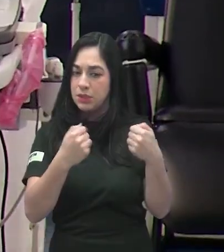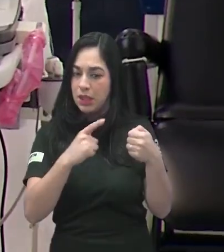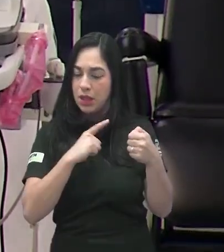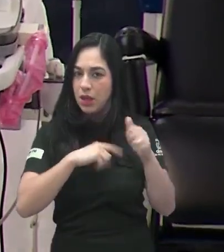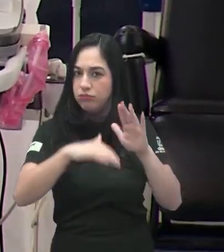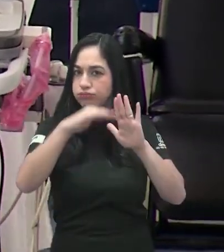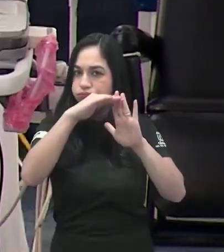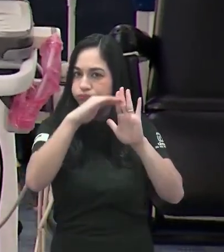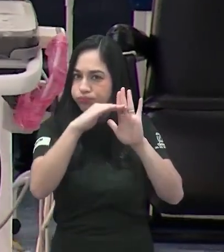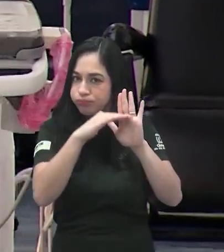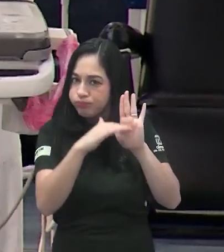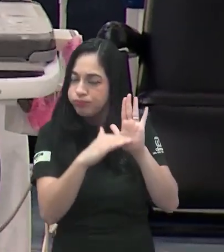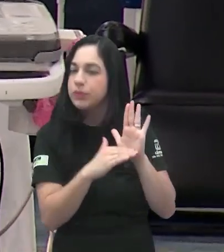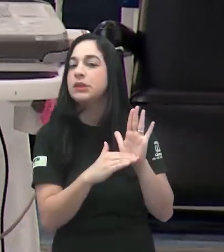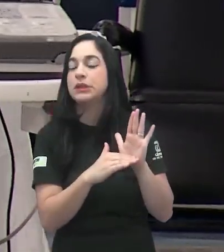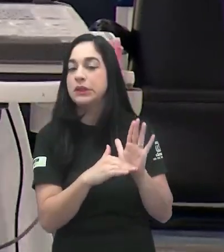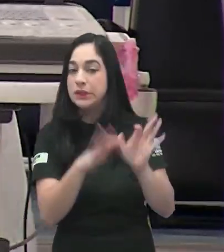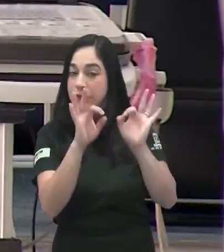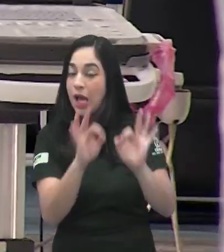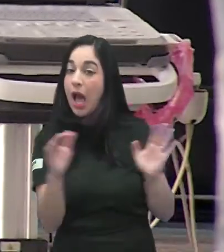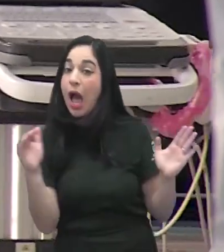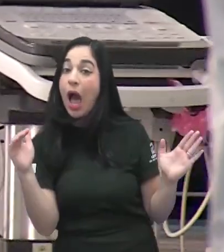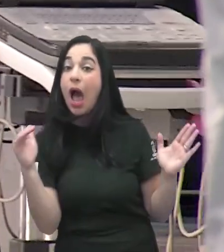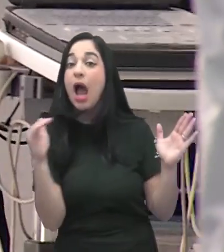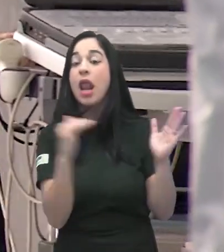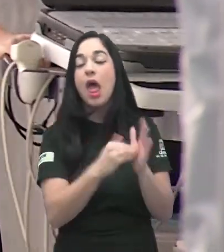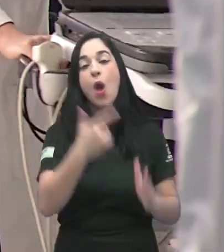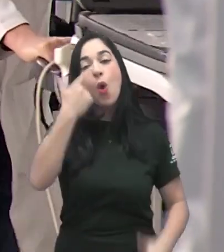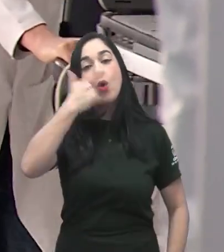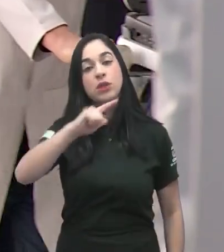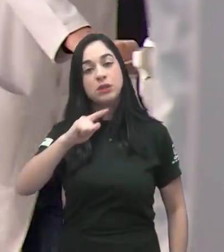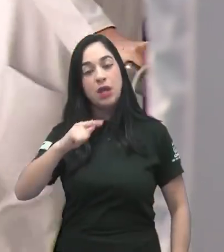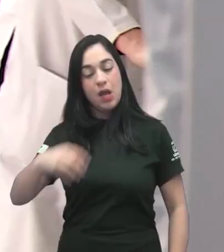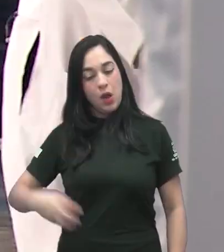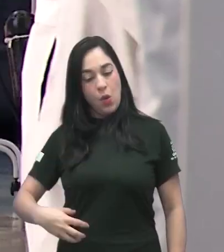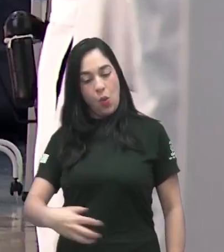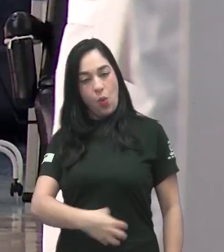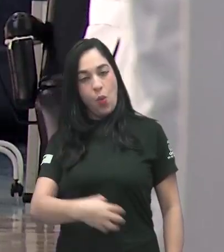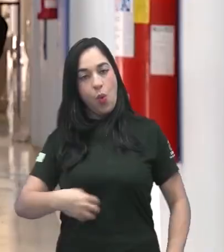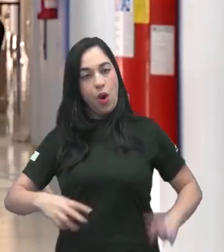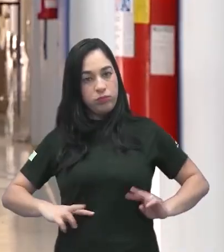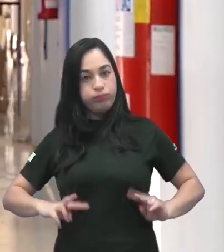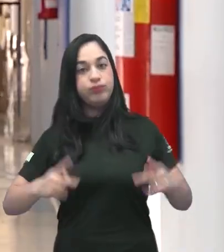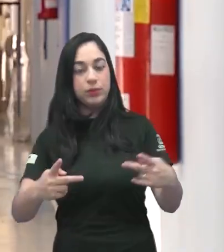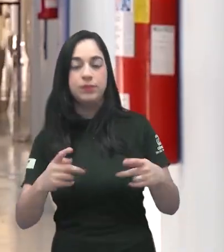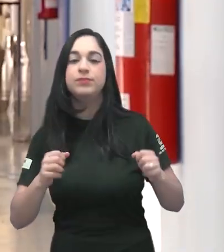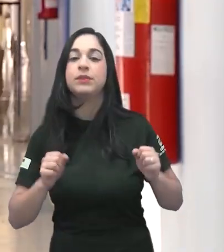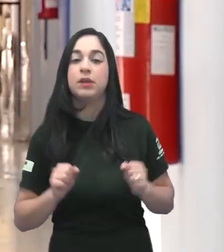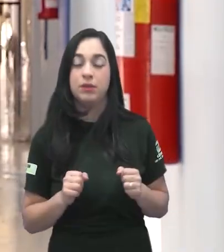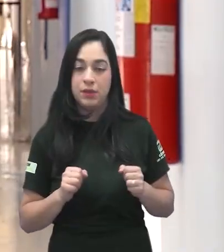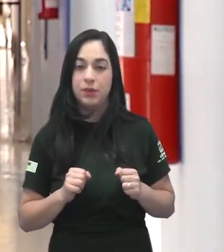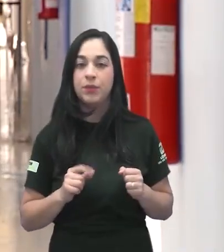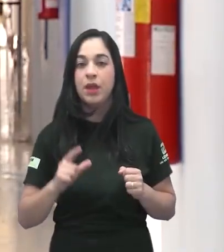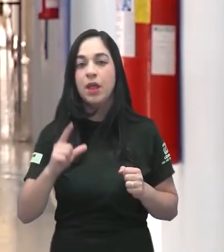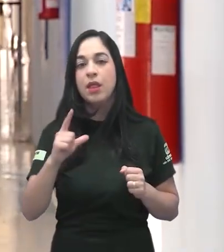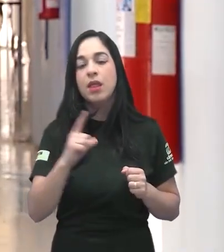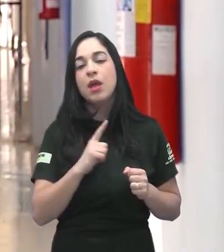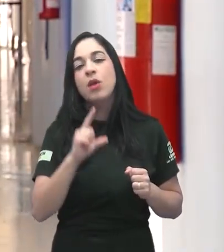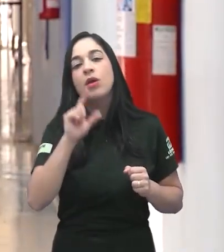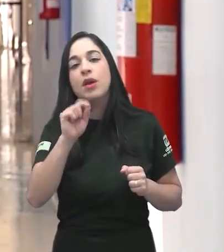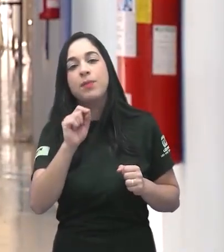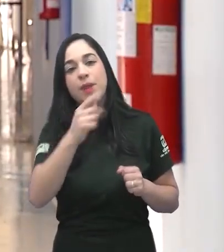processo rigoroso que envolve uma série de etapas até a captação de um órgão. A partir dessa suspeita clínica de